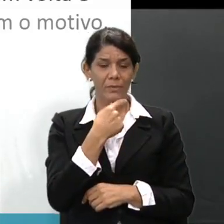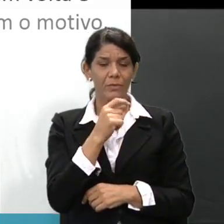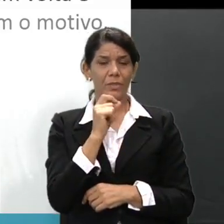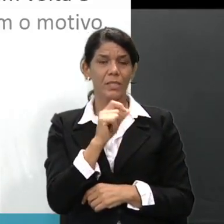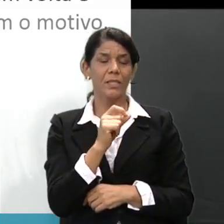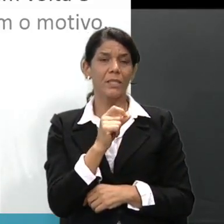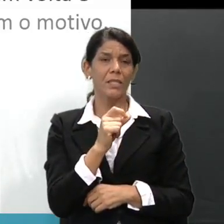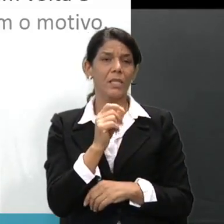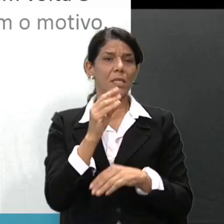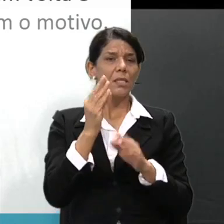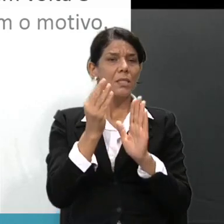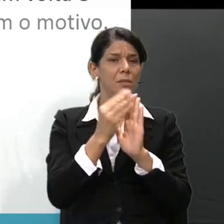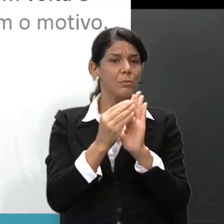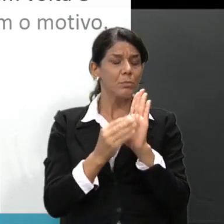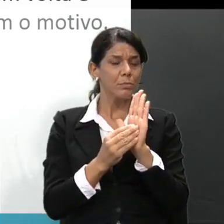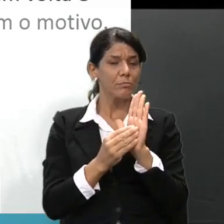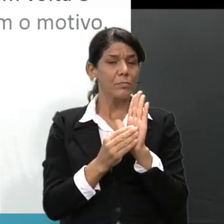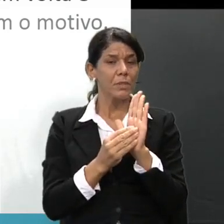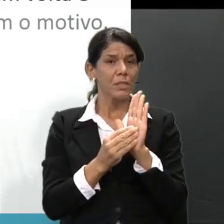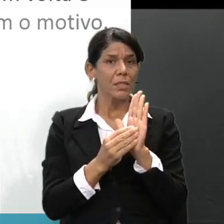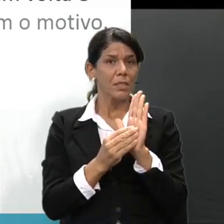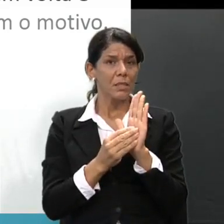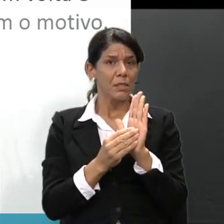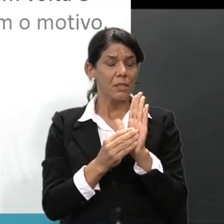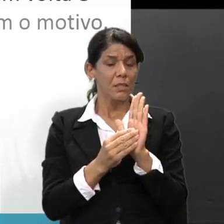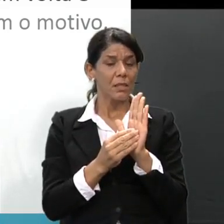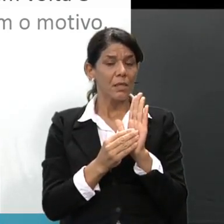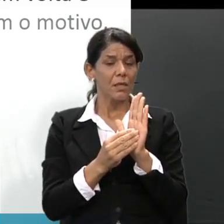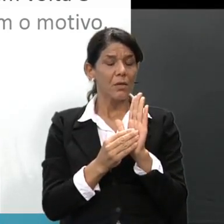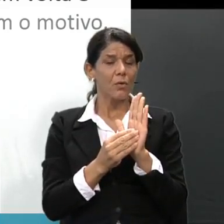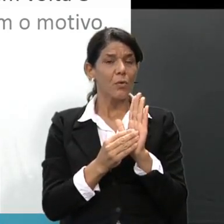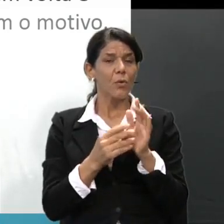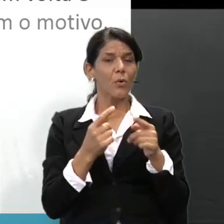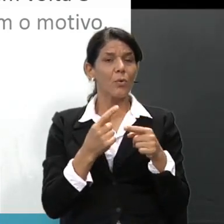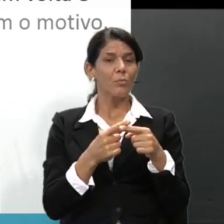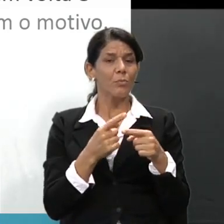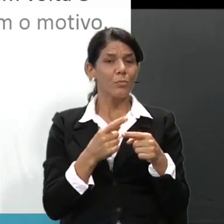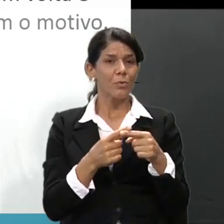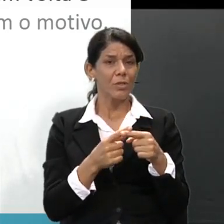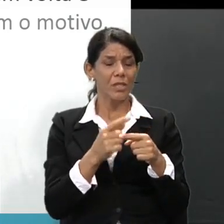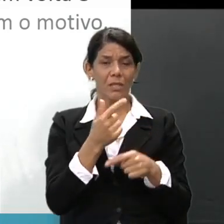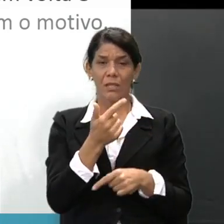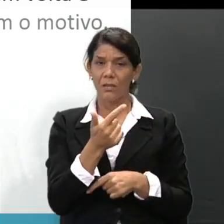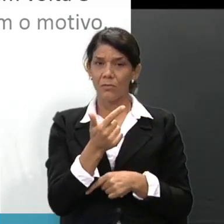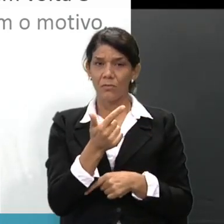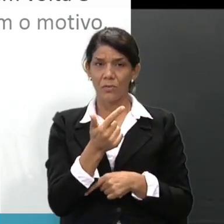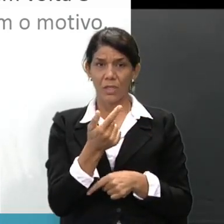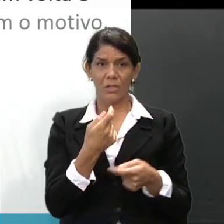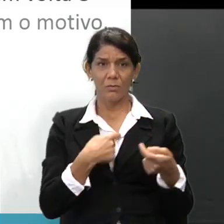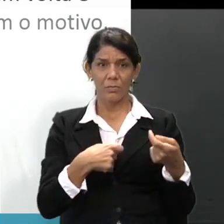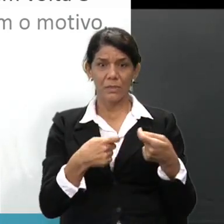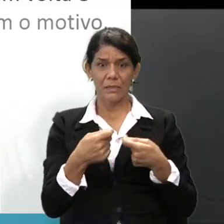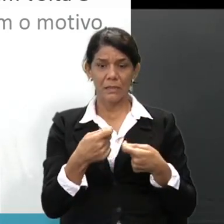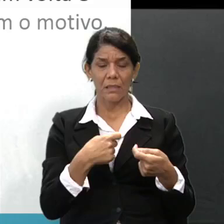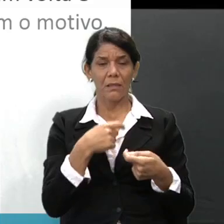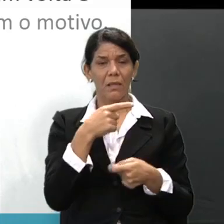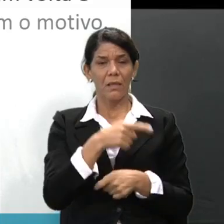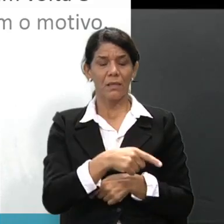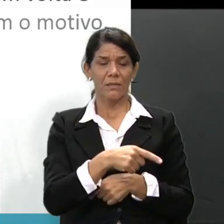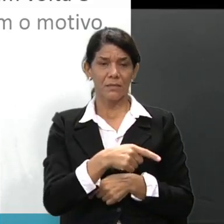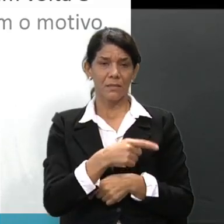volta e descreva nas anotações de enfermagem o motivo pelo qual não foi administrado